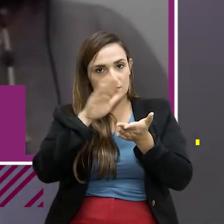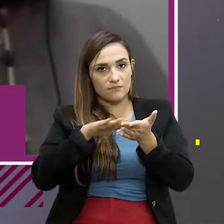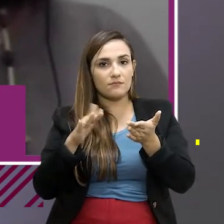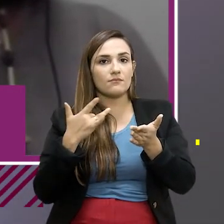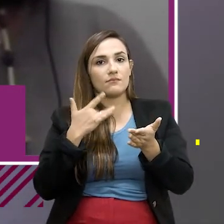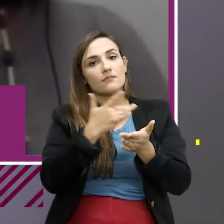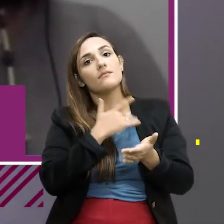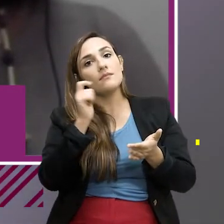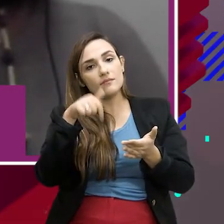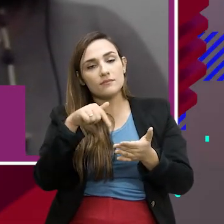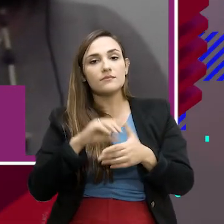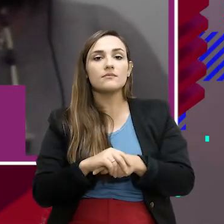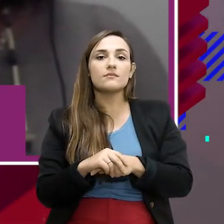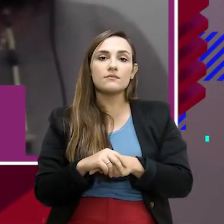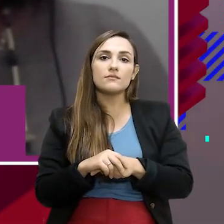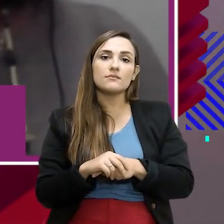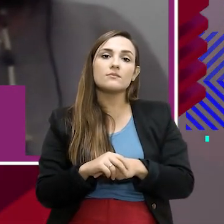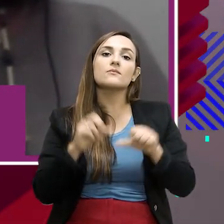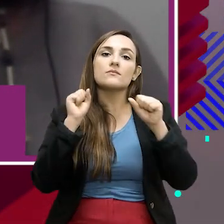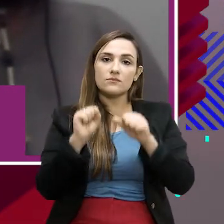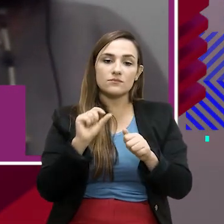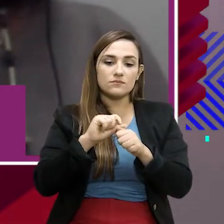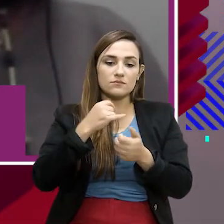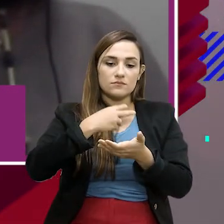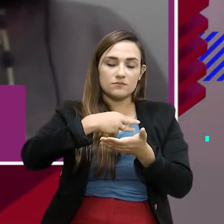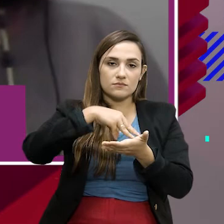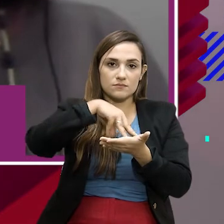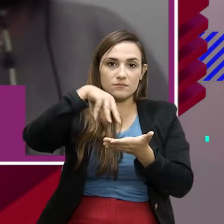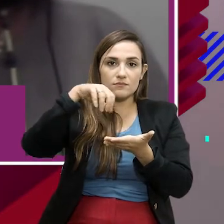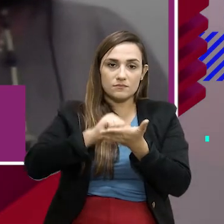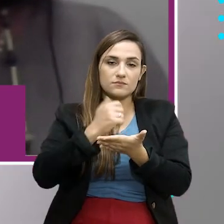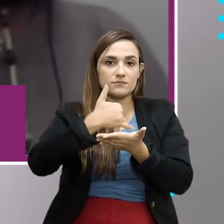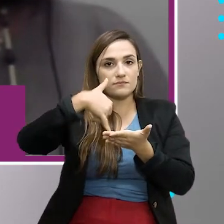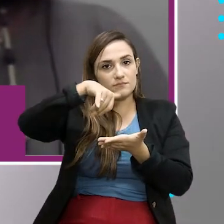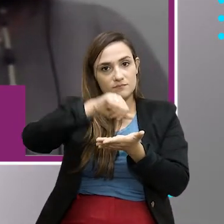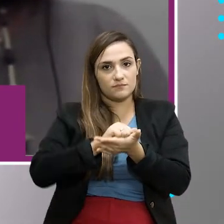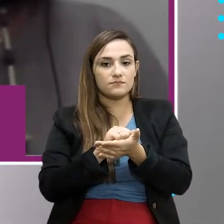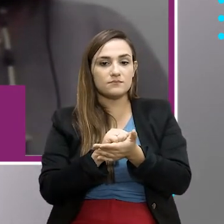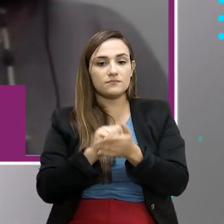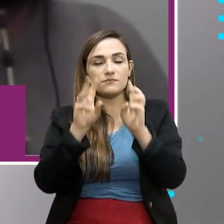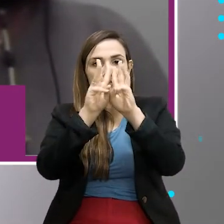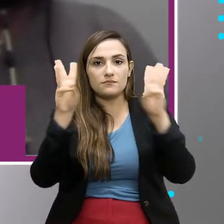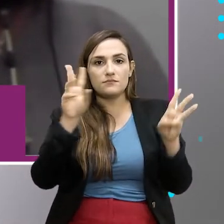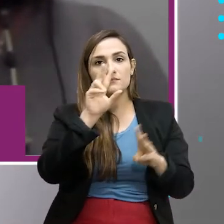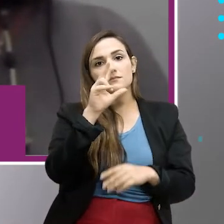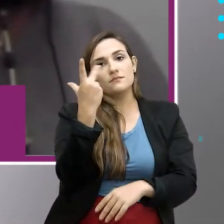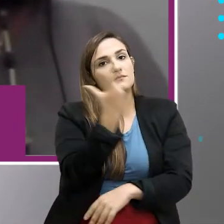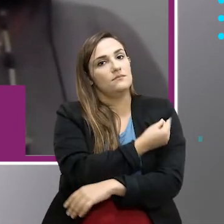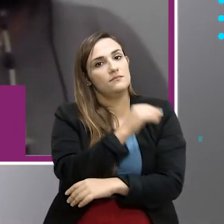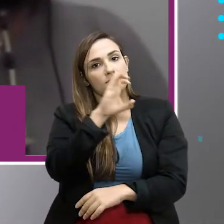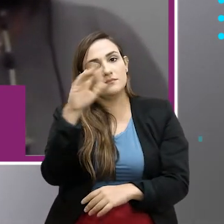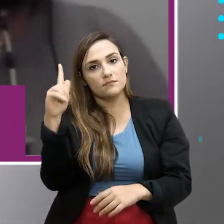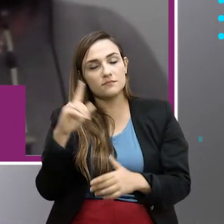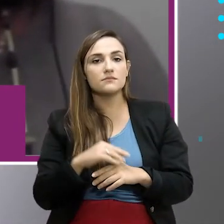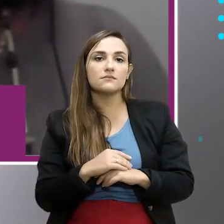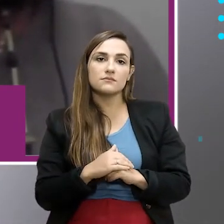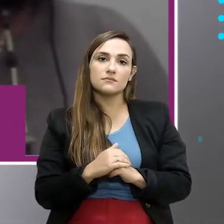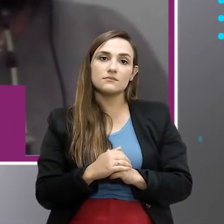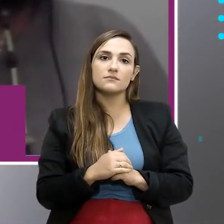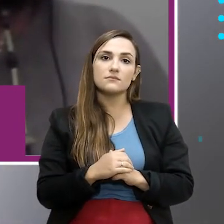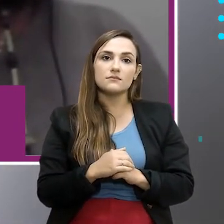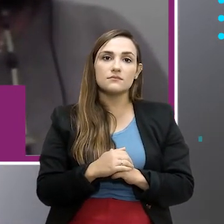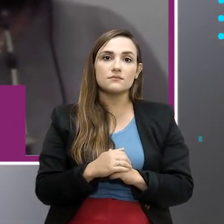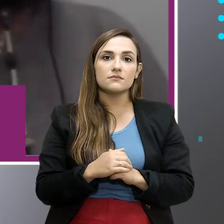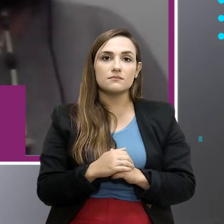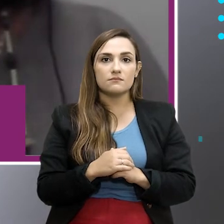@CESAL-CG, né, que é a Secretaria de Saúde aqui da nossa cidade. Também pode fazer o cadastro lá no site vacina.campogrande,